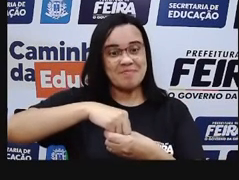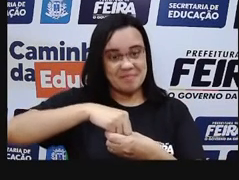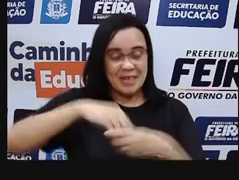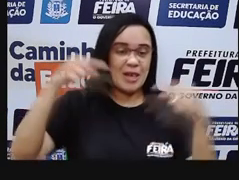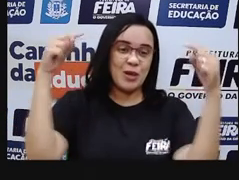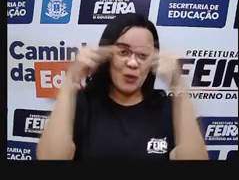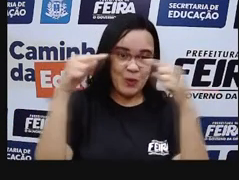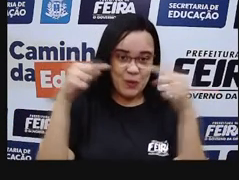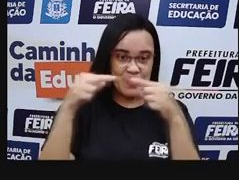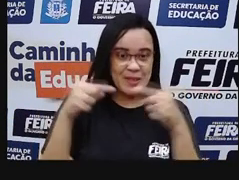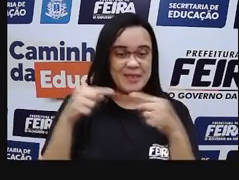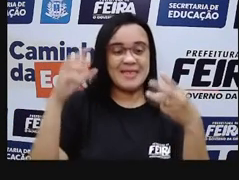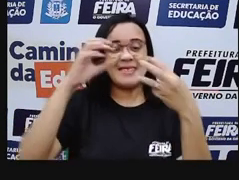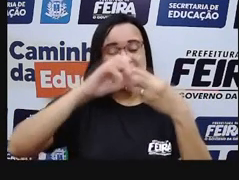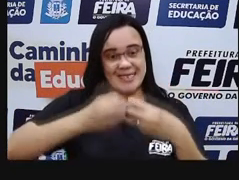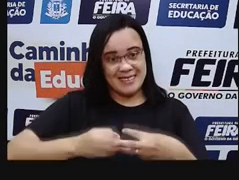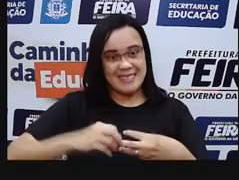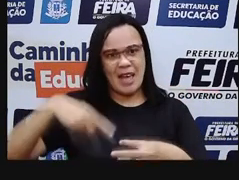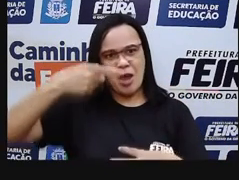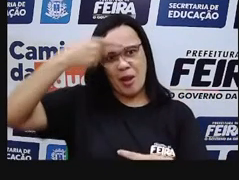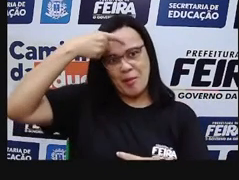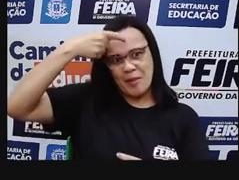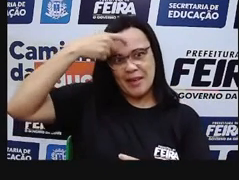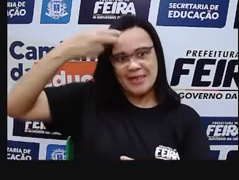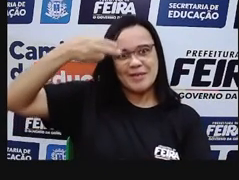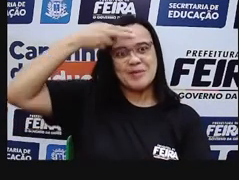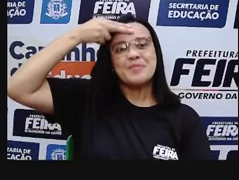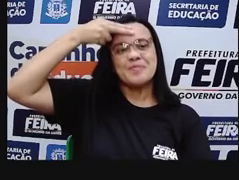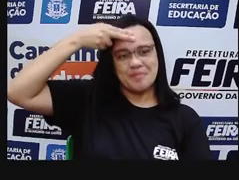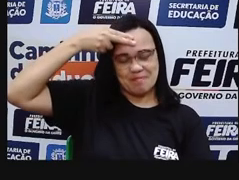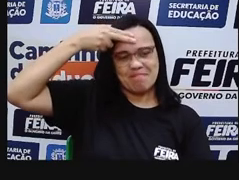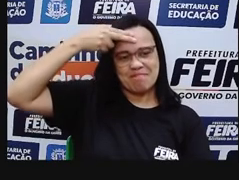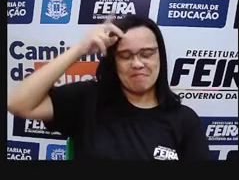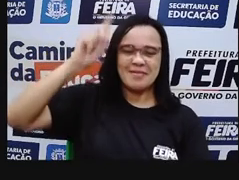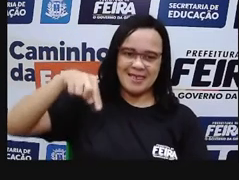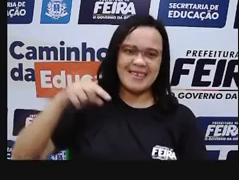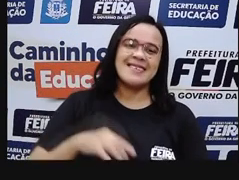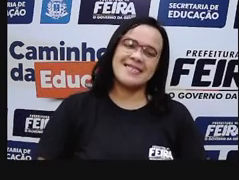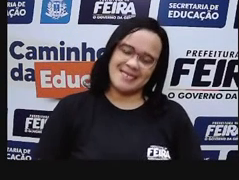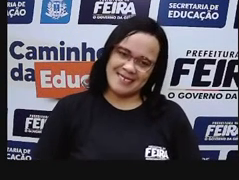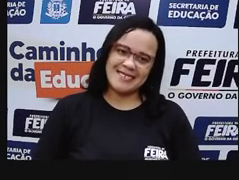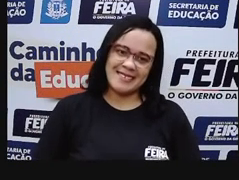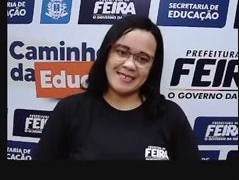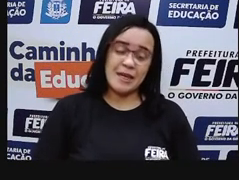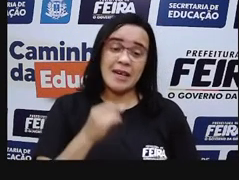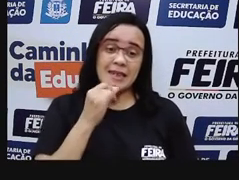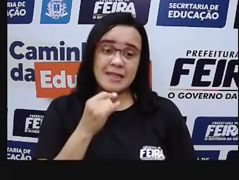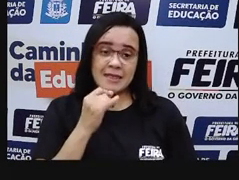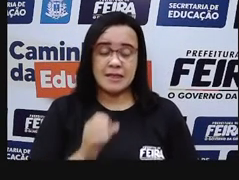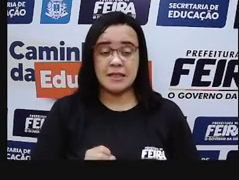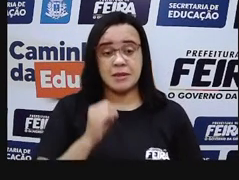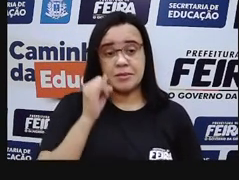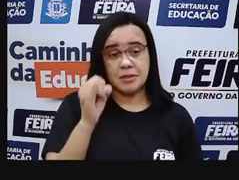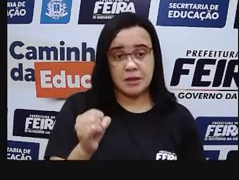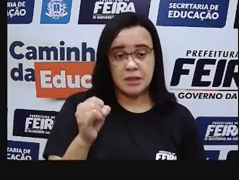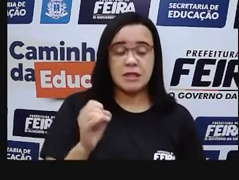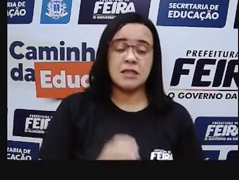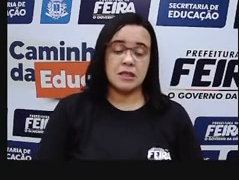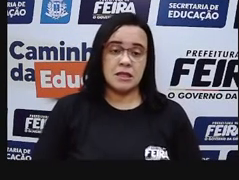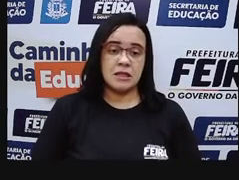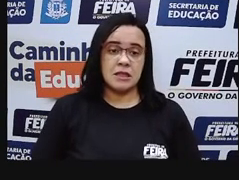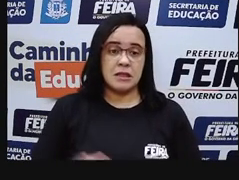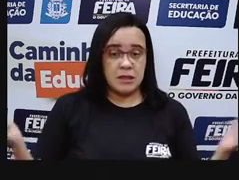que nós né entendemos Assassinas porque depois exemplo se eu consigo né seu